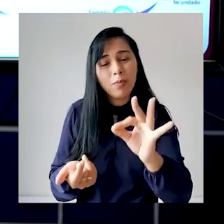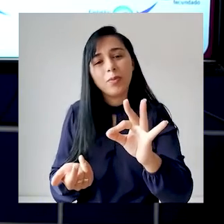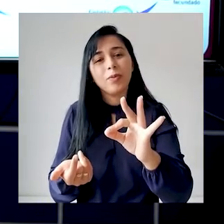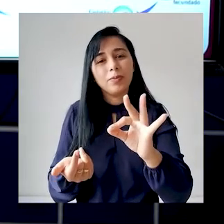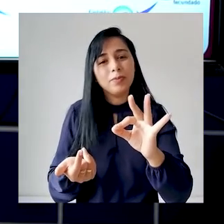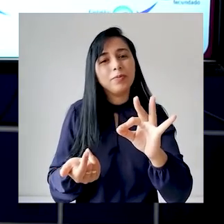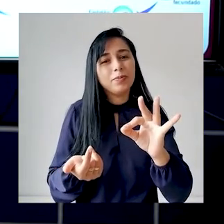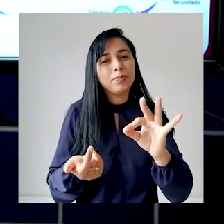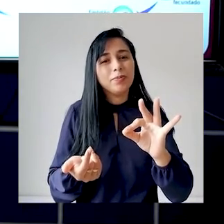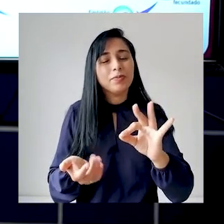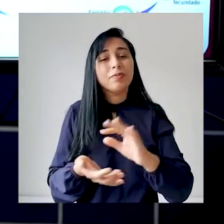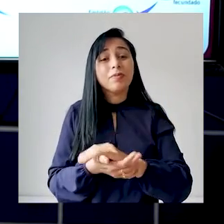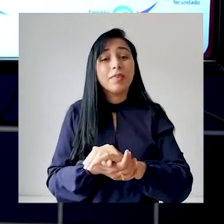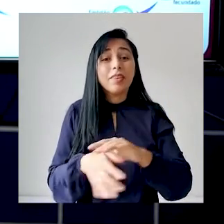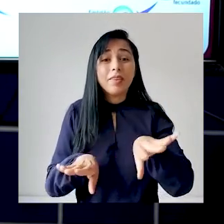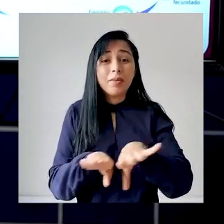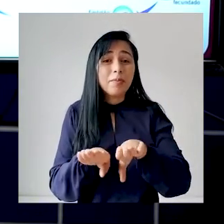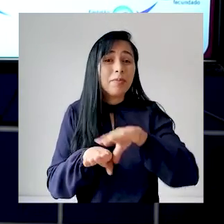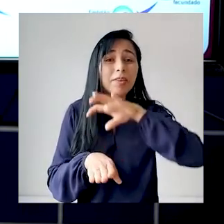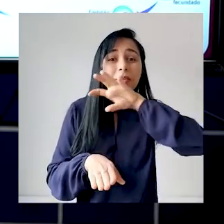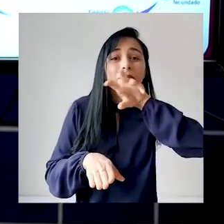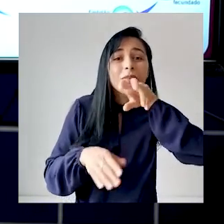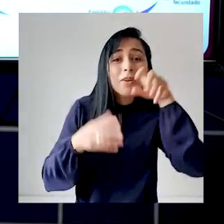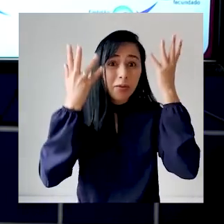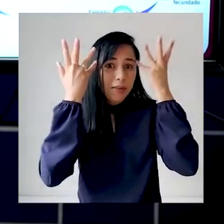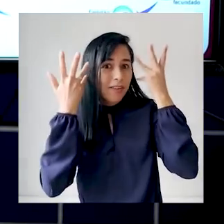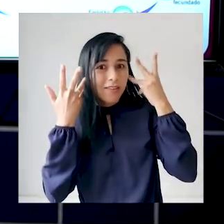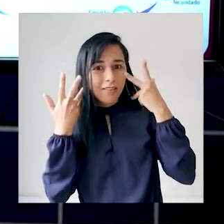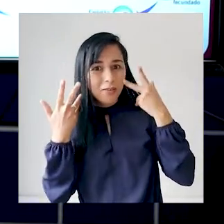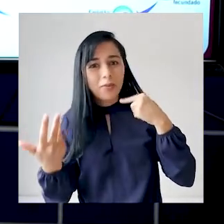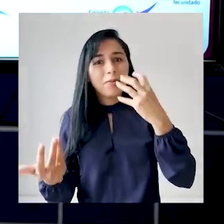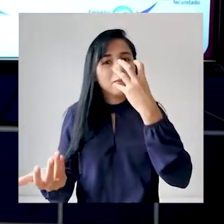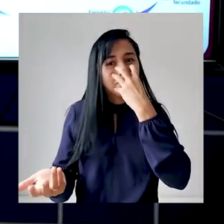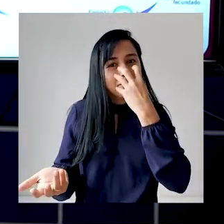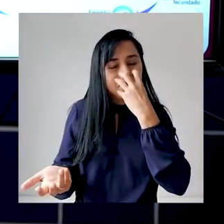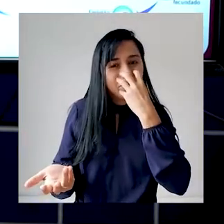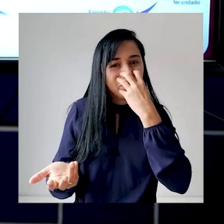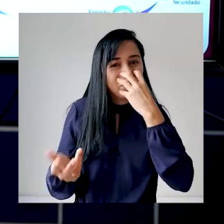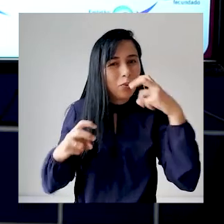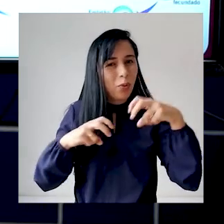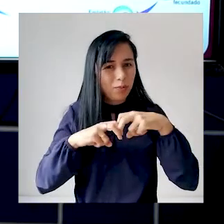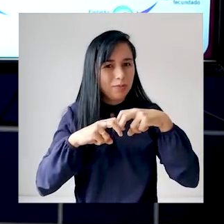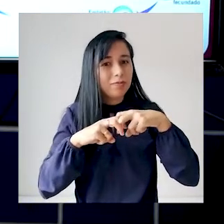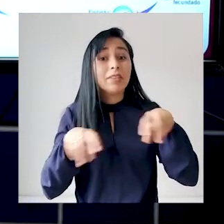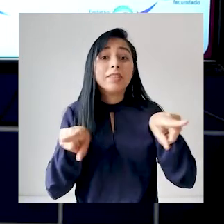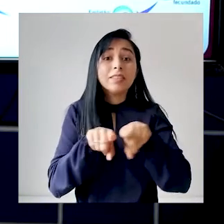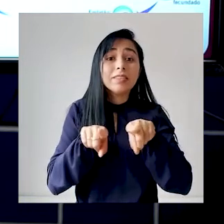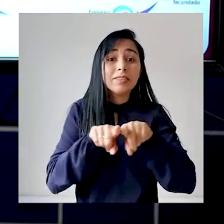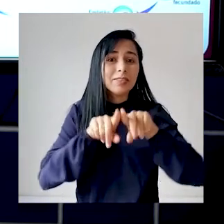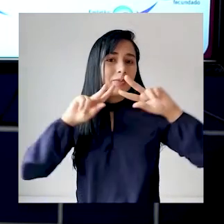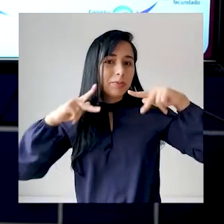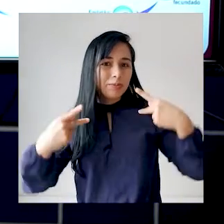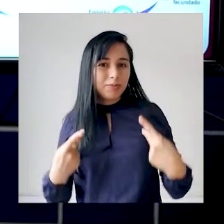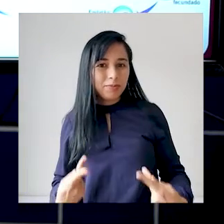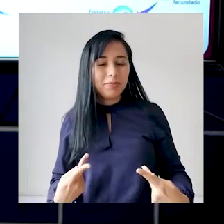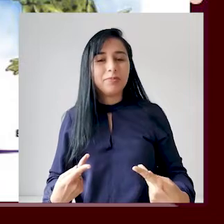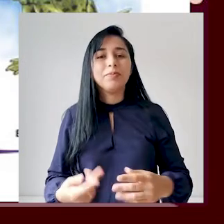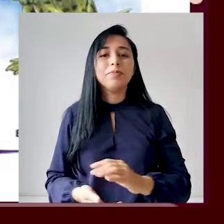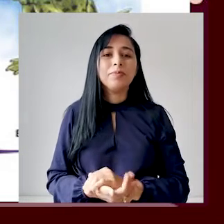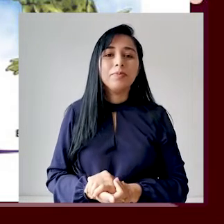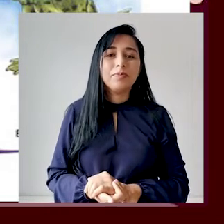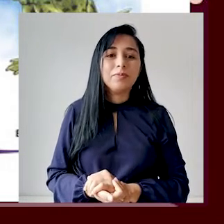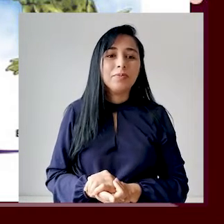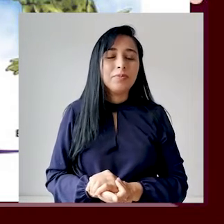moscas, pernilongos e grandes animais, como os leões, os cachorros e nós mesmos, seres